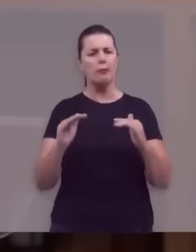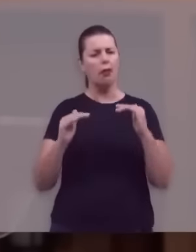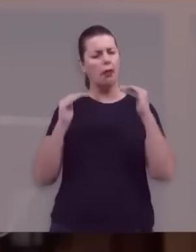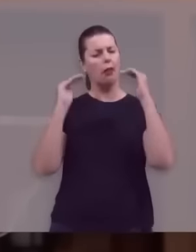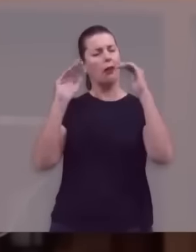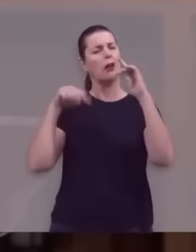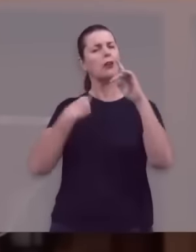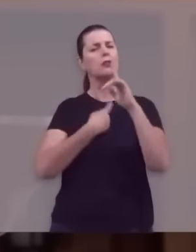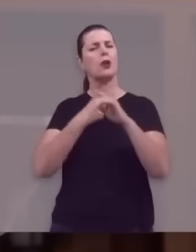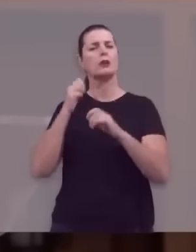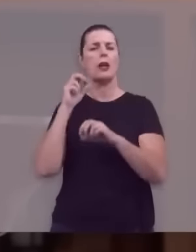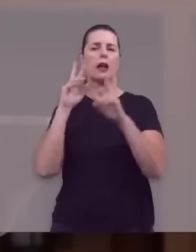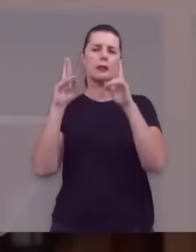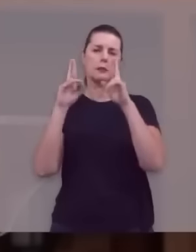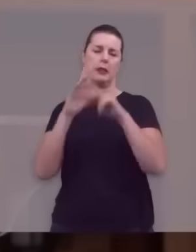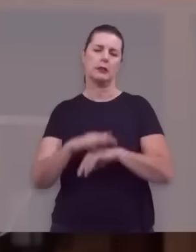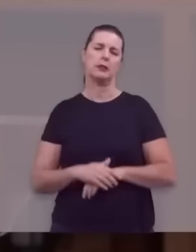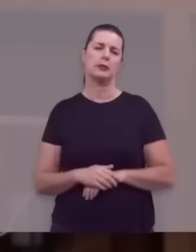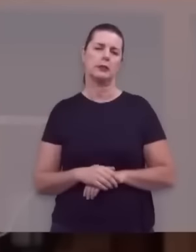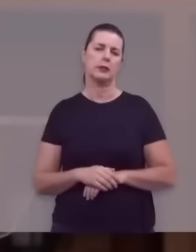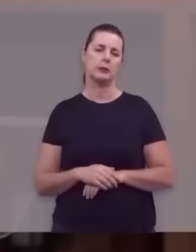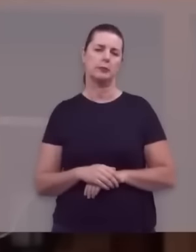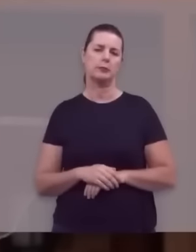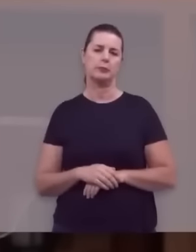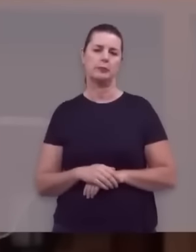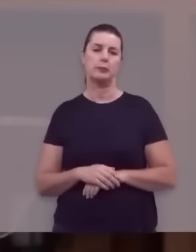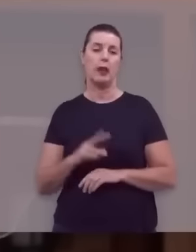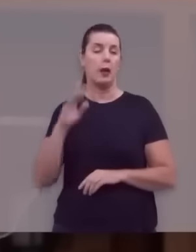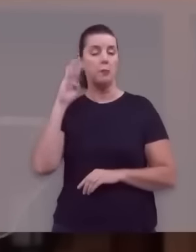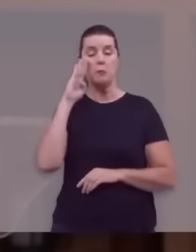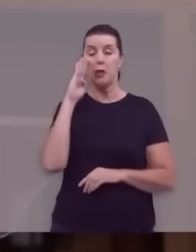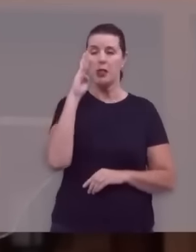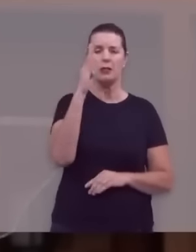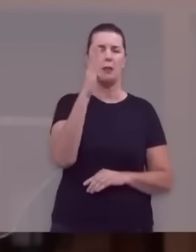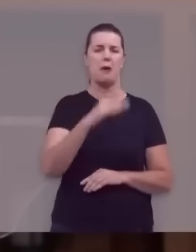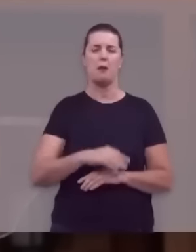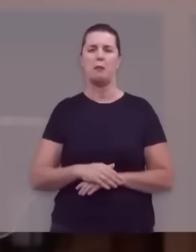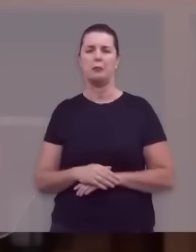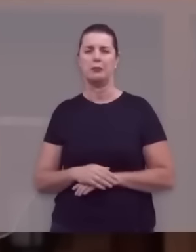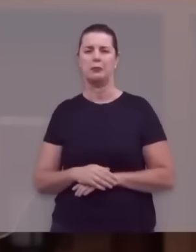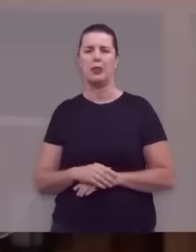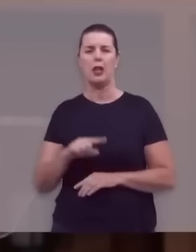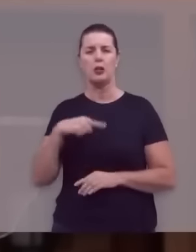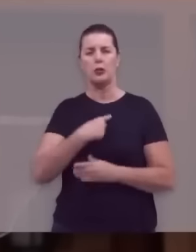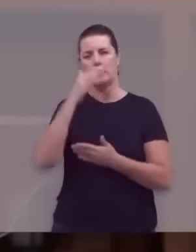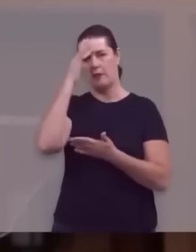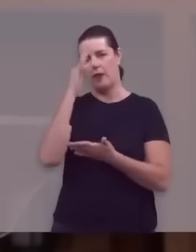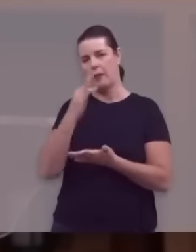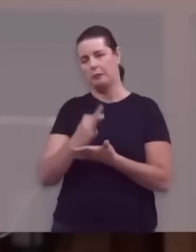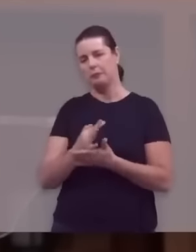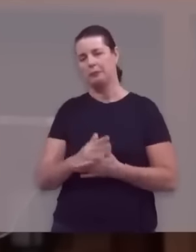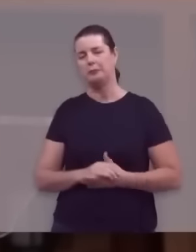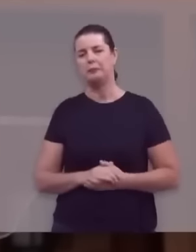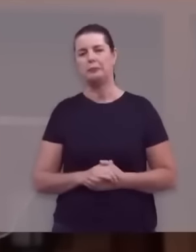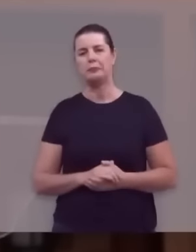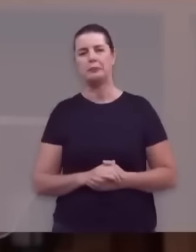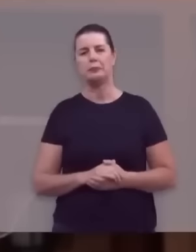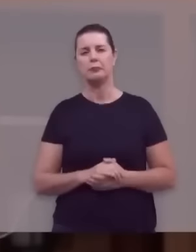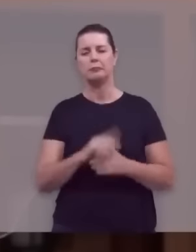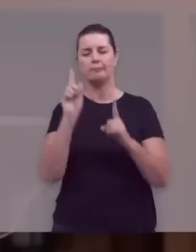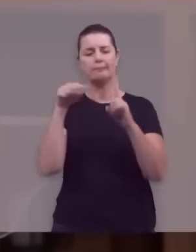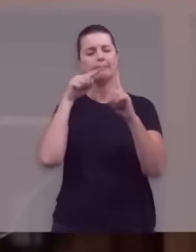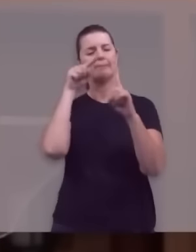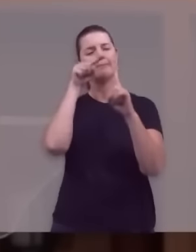nossa esperança é Apoteose da nossa fé é o